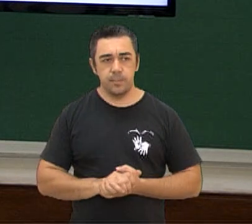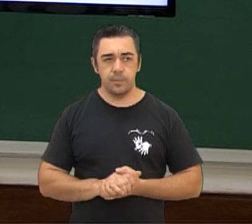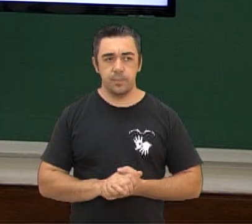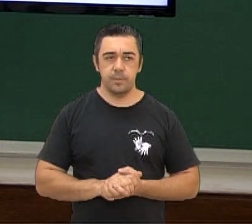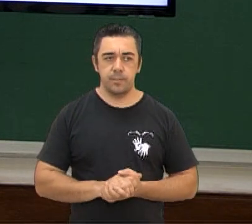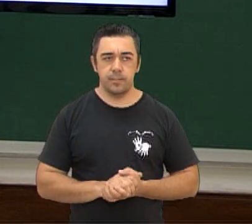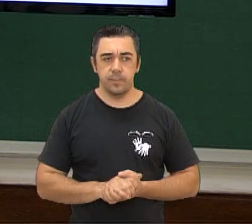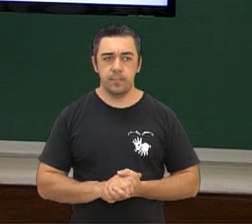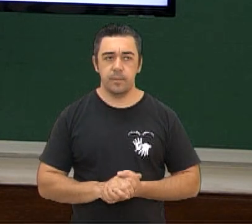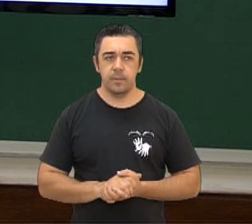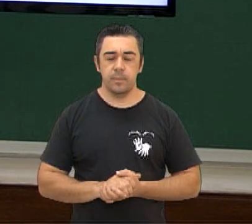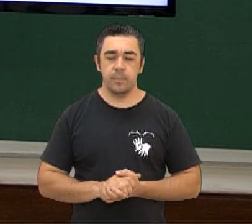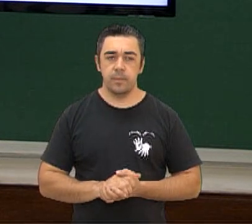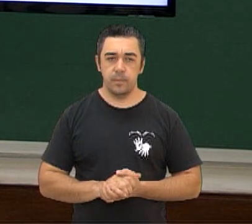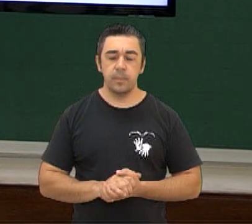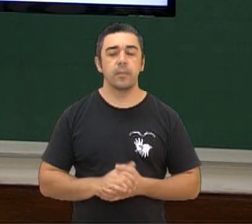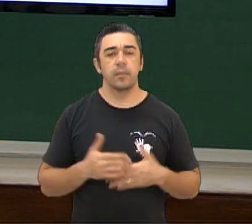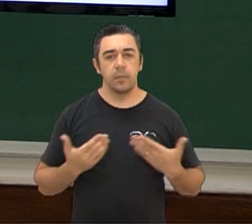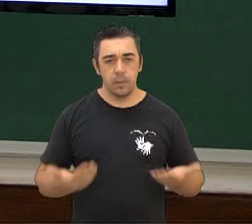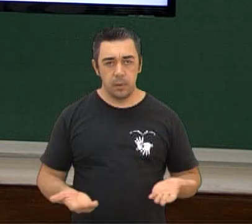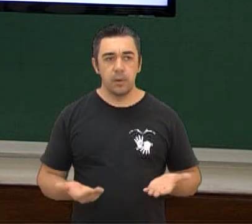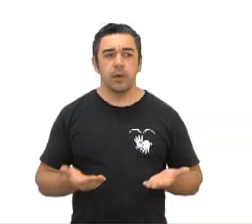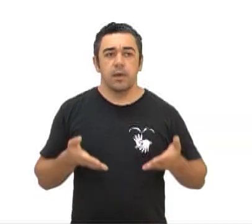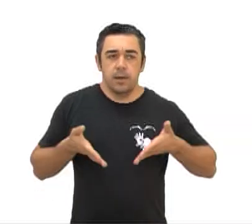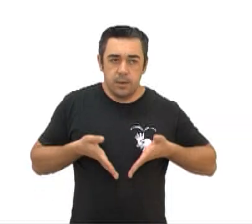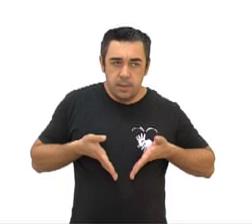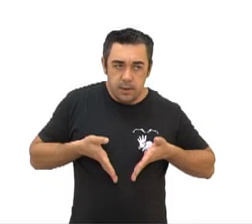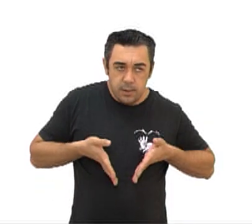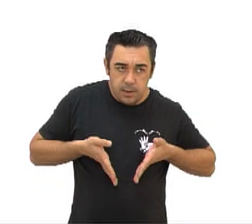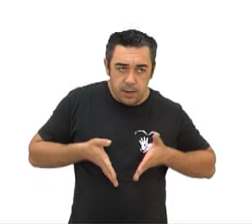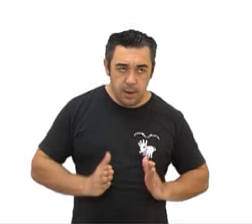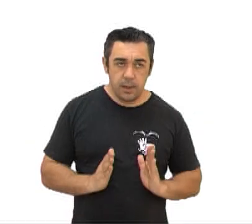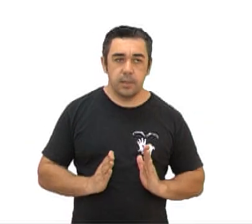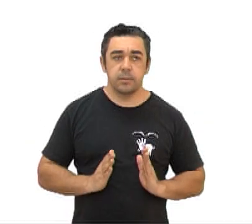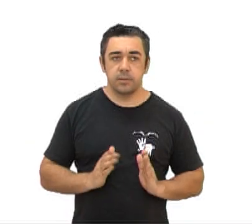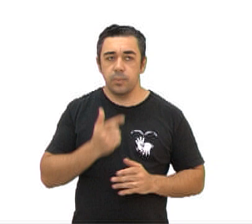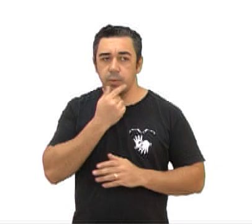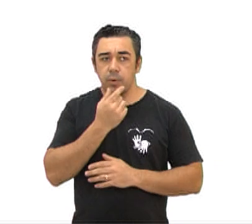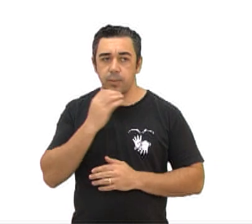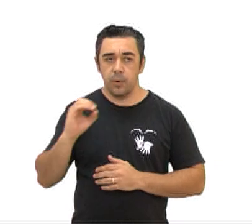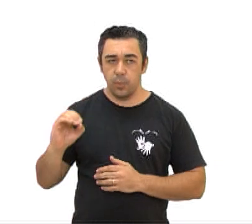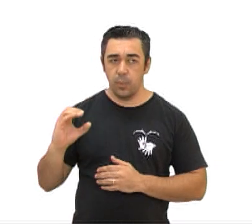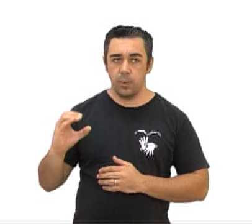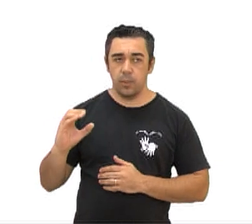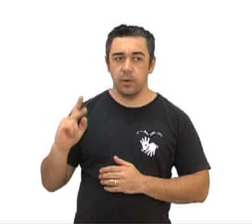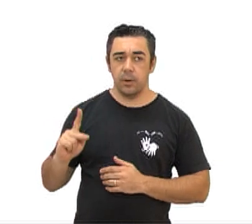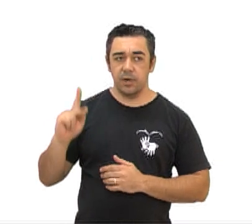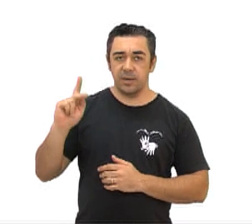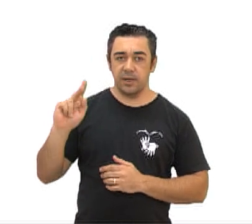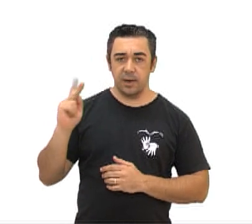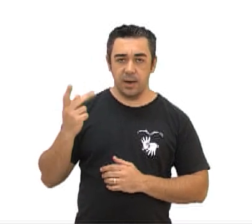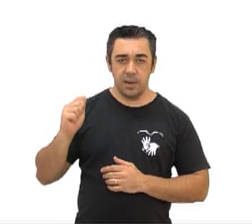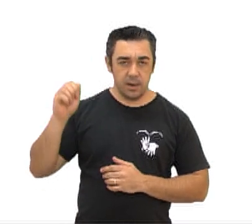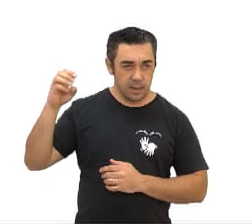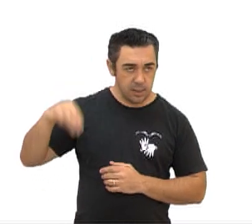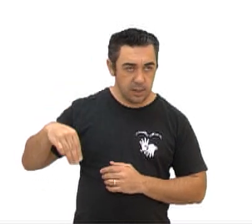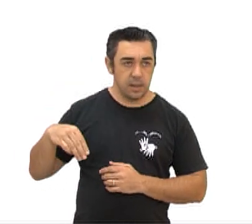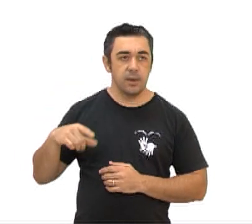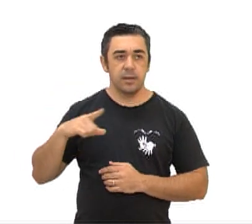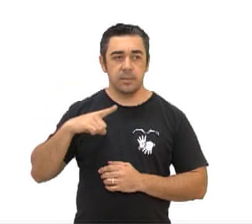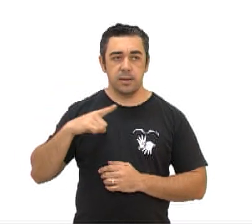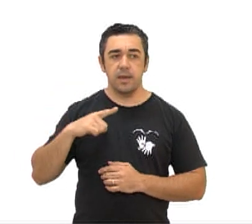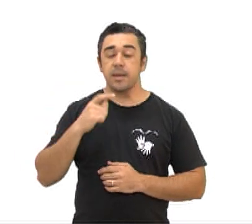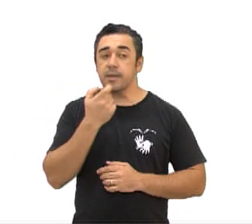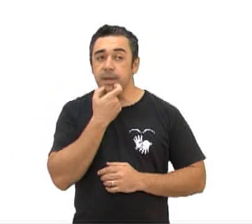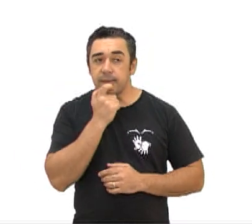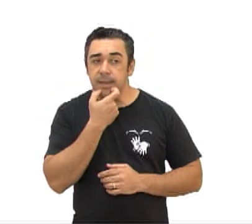E aí, o Guilherme de Ockham nasce em Surrey, na Inglaterra, em 1280. Foi investigado pelo